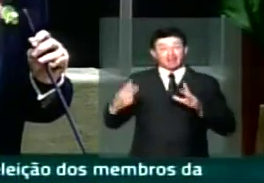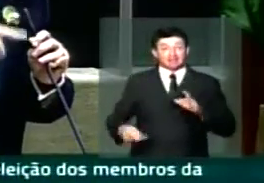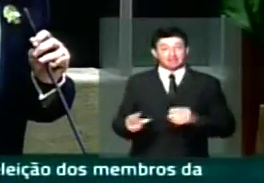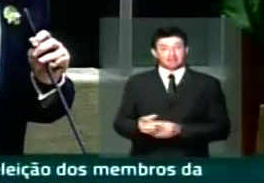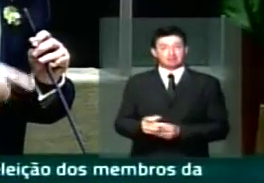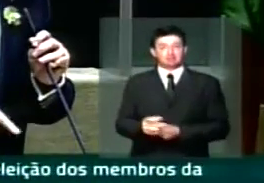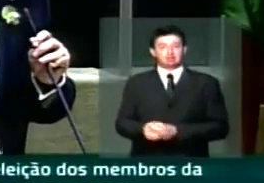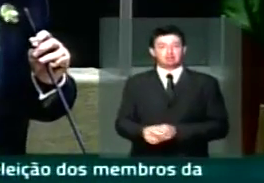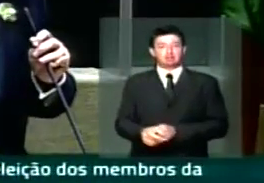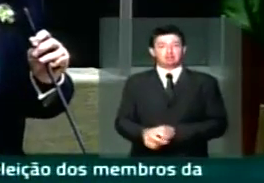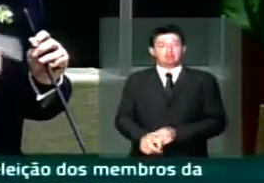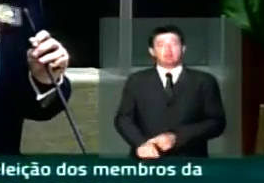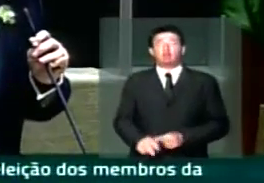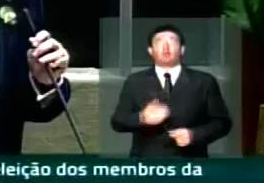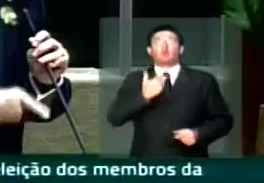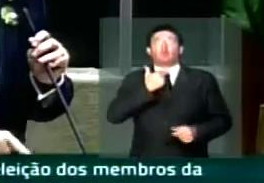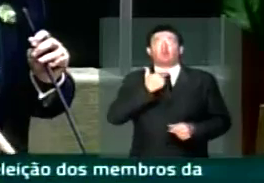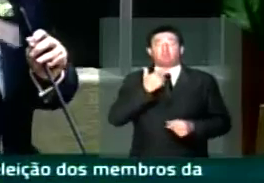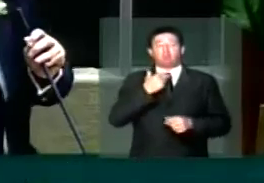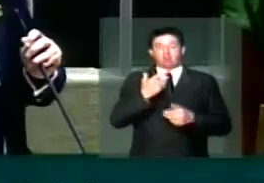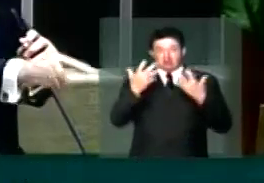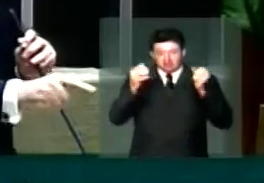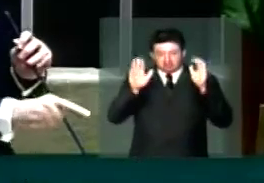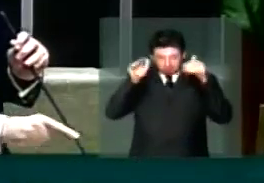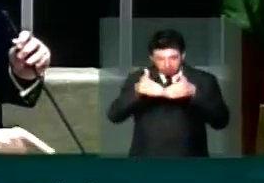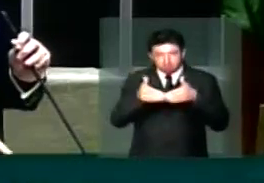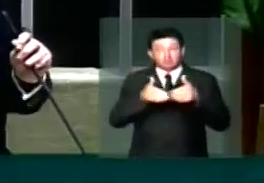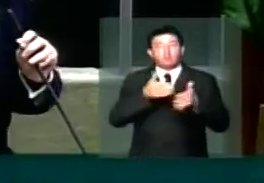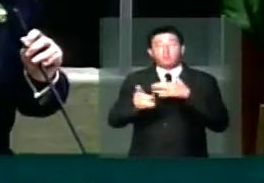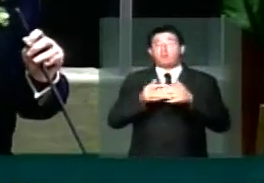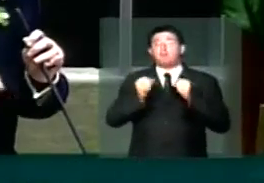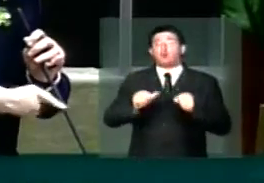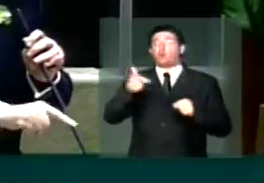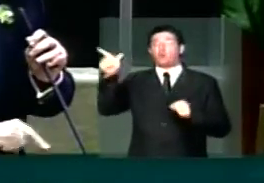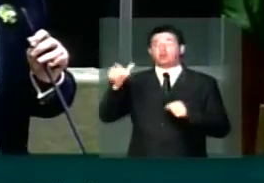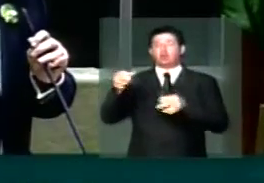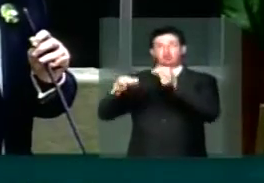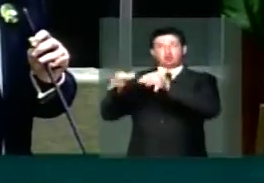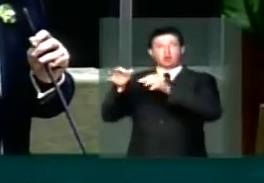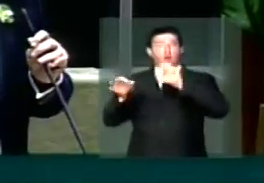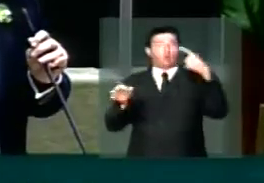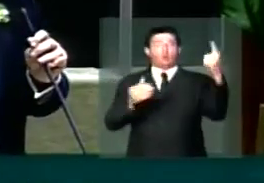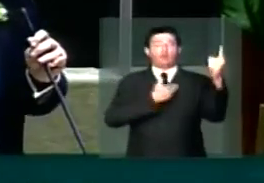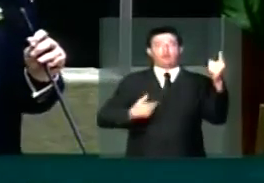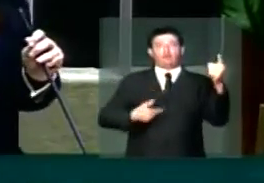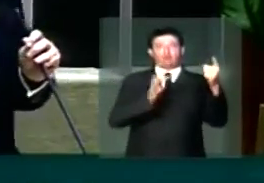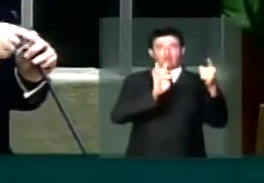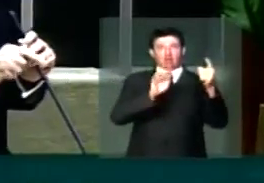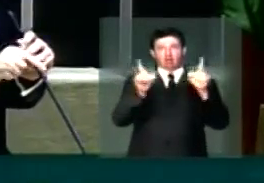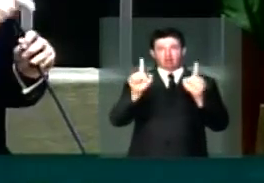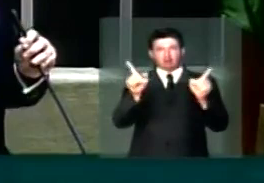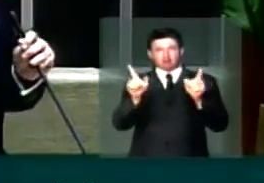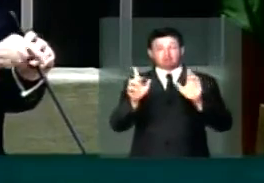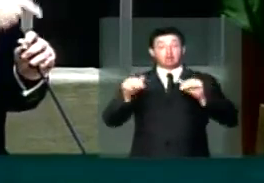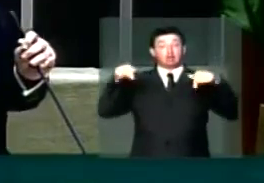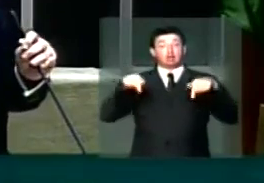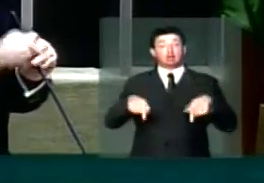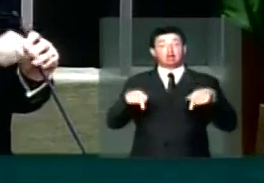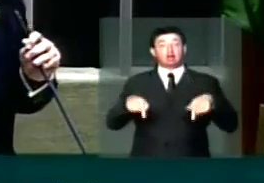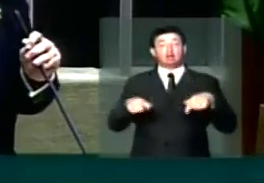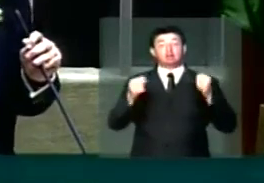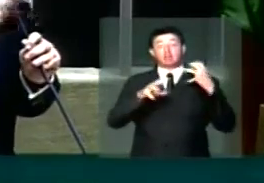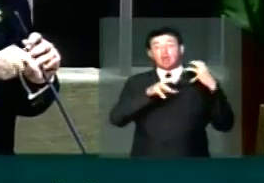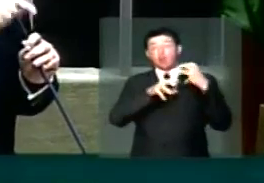também que não pode ser submisso a qualquer poder, seja o executivo, seja o judiciário. Essa casa tem